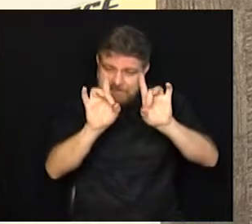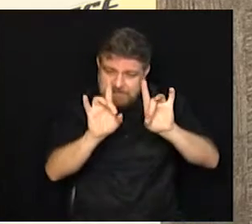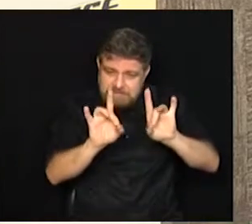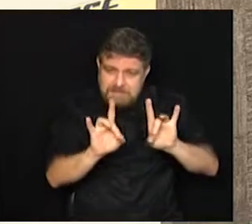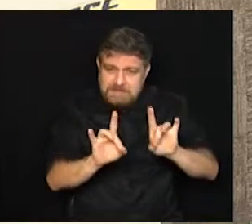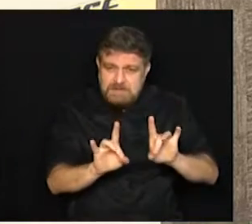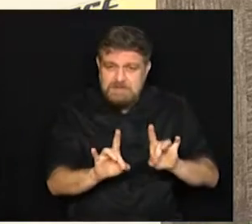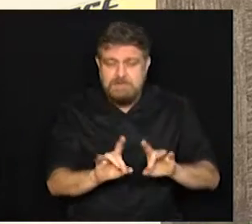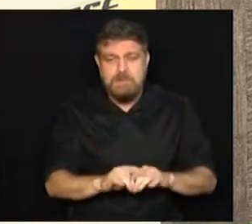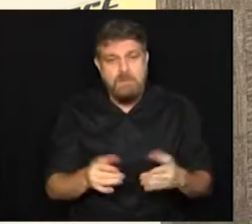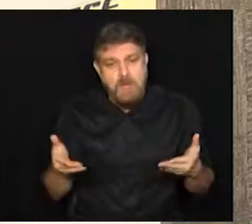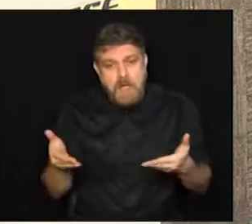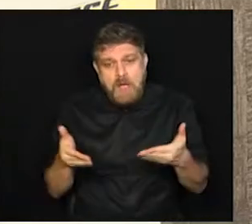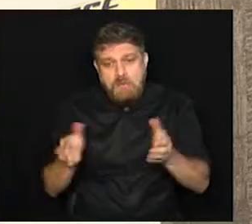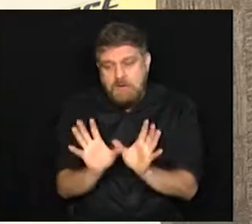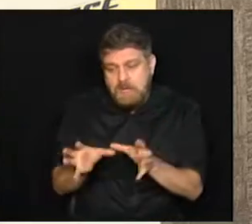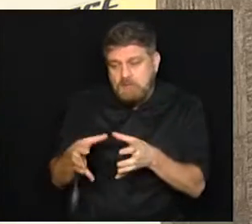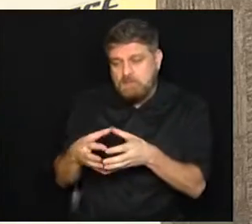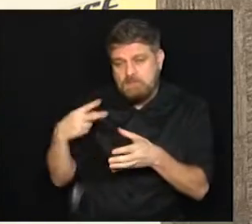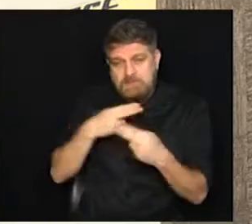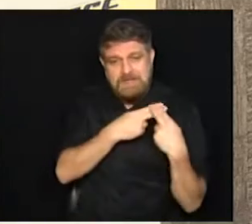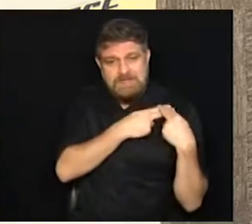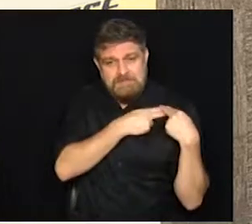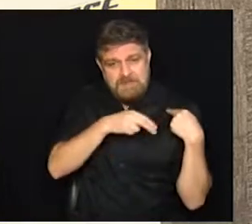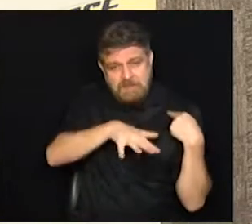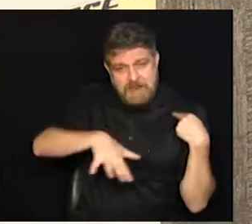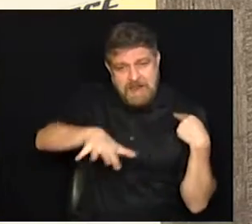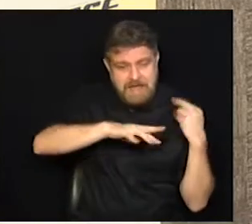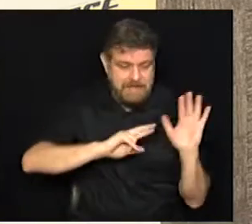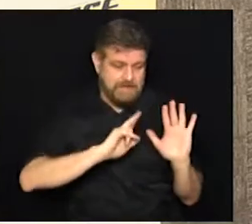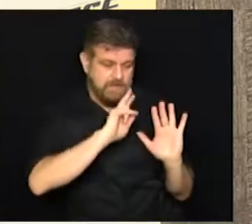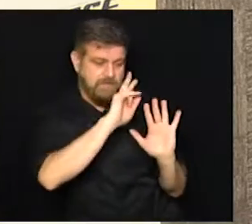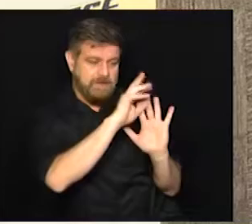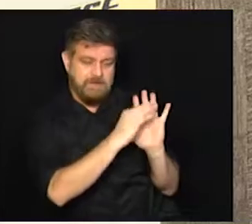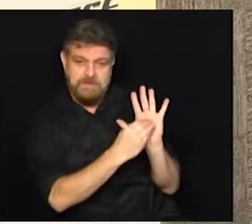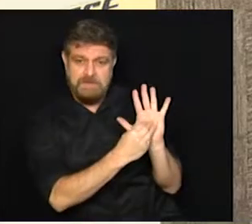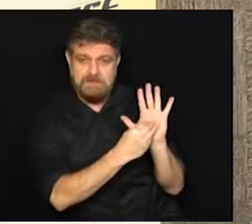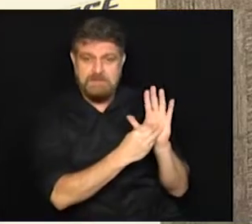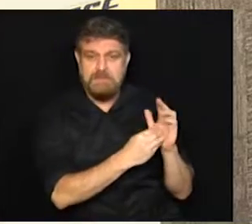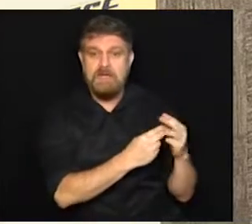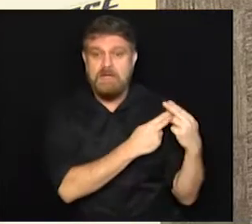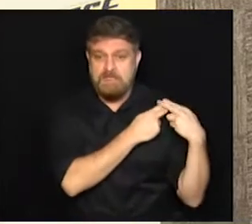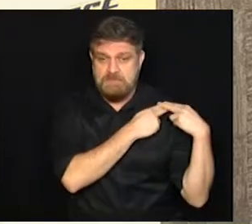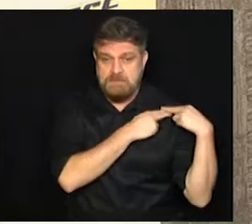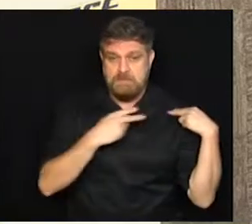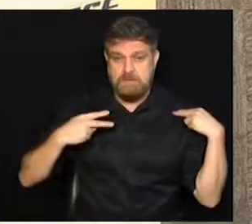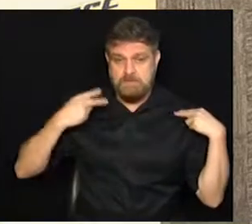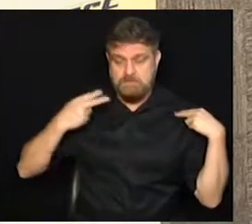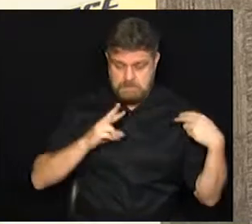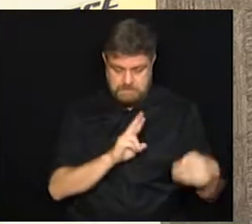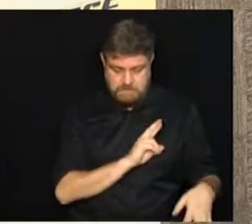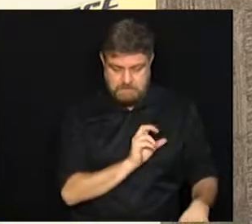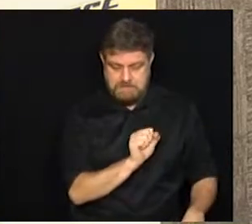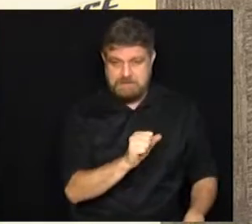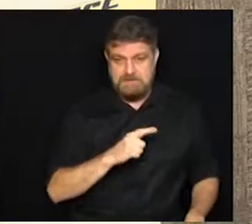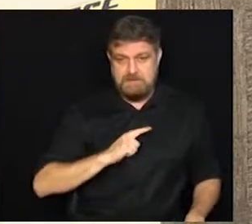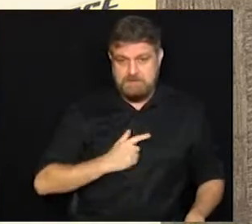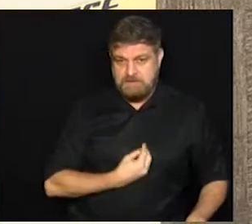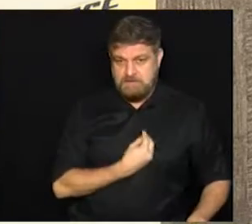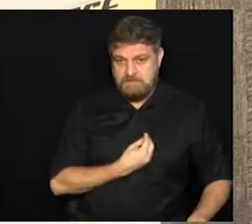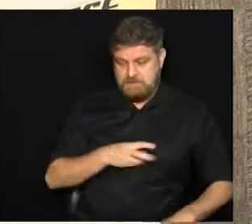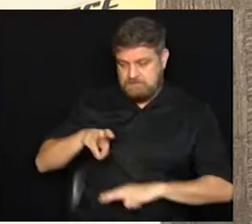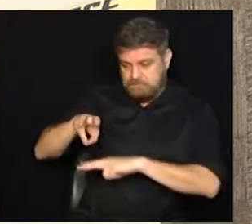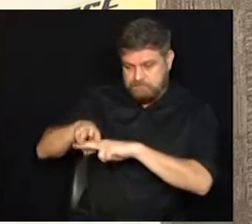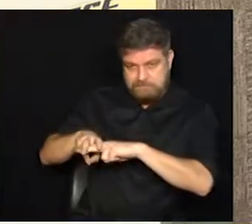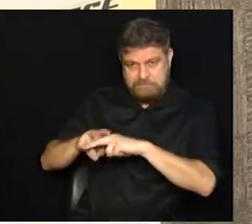extraordinária, dessa vez da Comissão Permanente de Meio Ambiente, que é presidida pelo vereador Luiz Rossini, que se encontra aqui dentro do